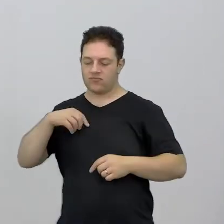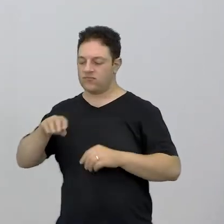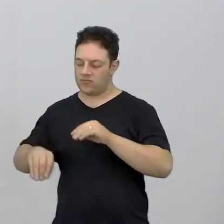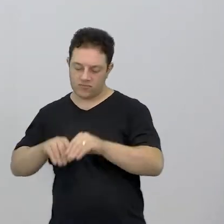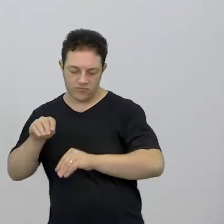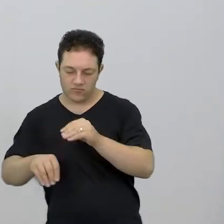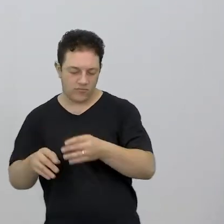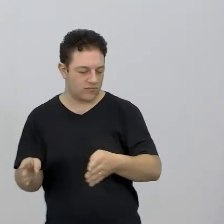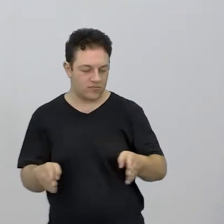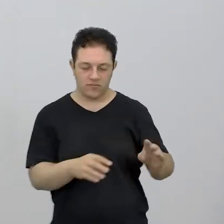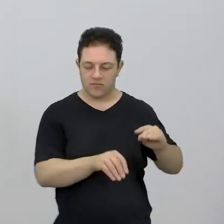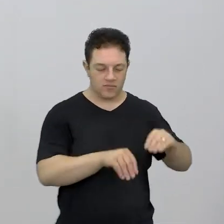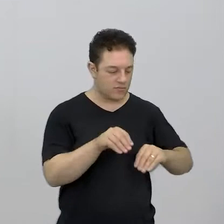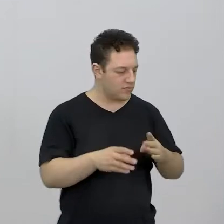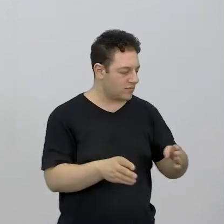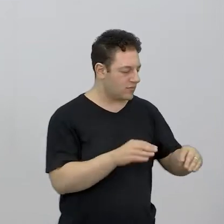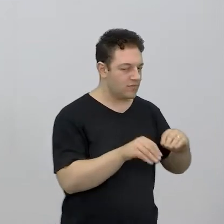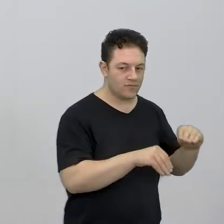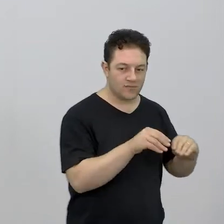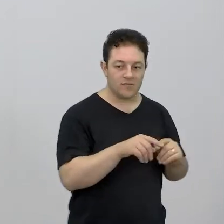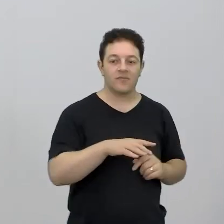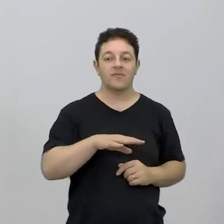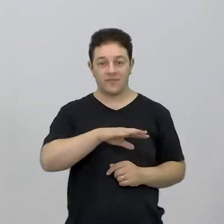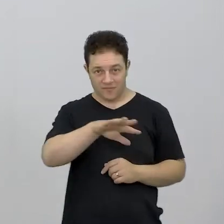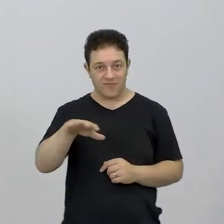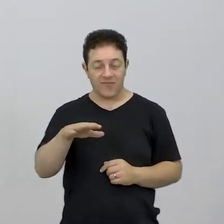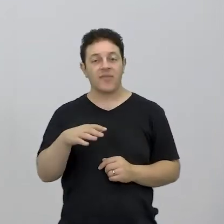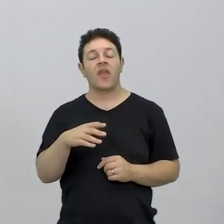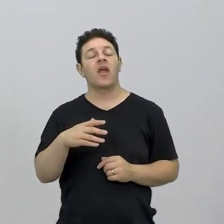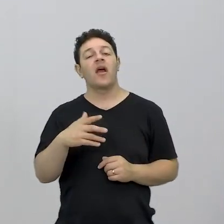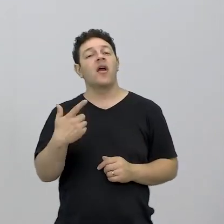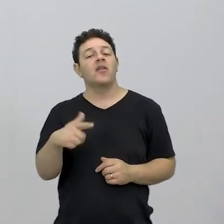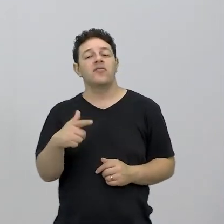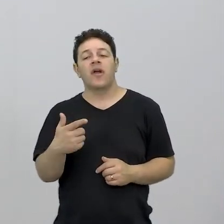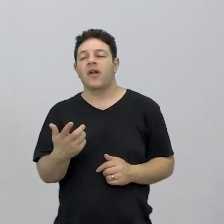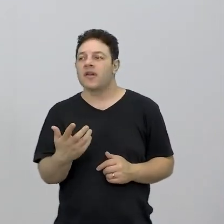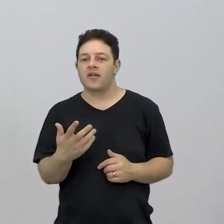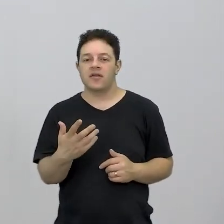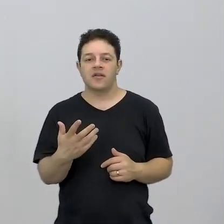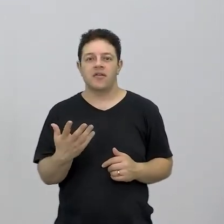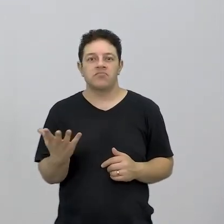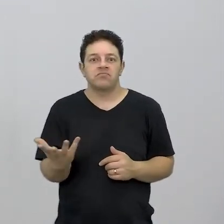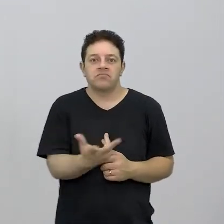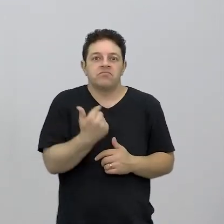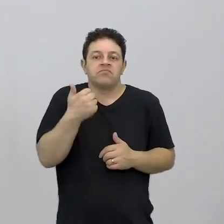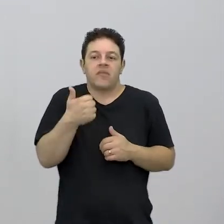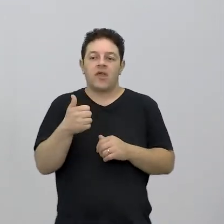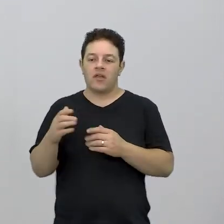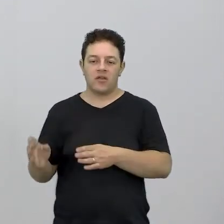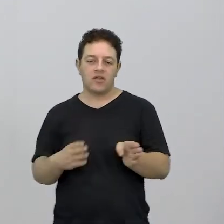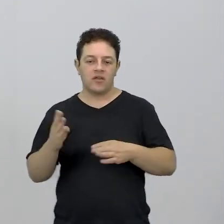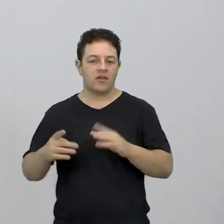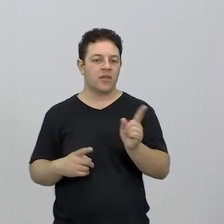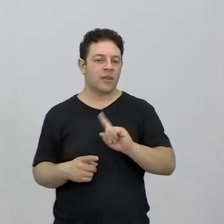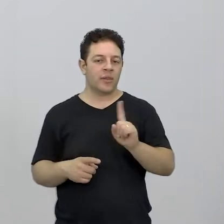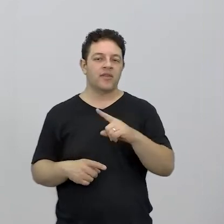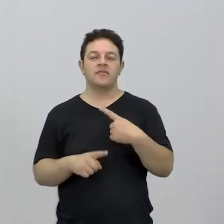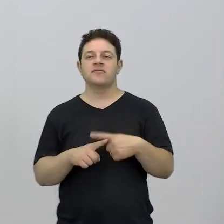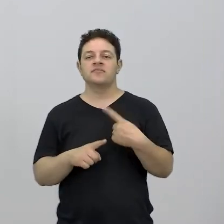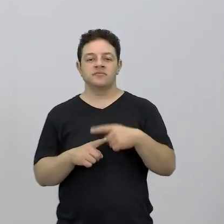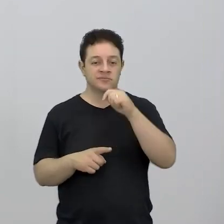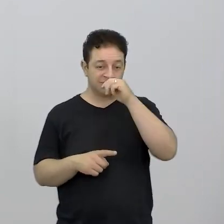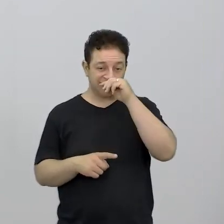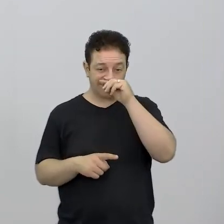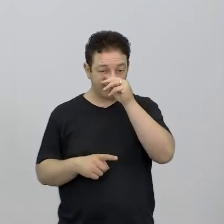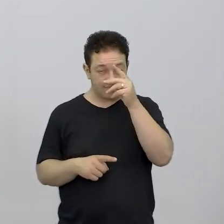montagem, eles também não tinham uma produção tão eficiente, na medida em que eles